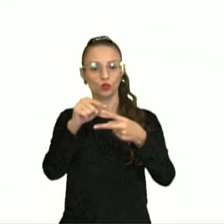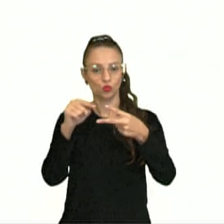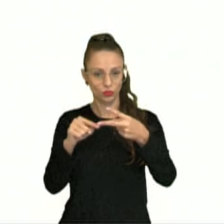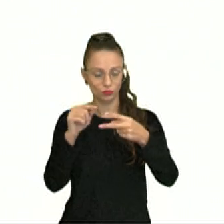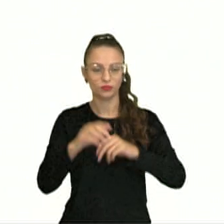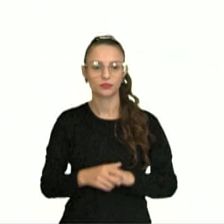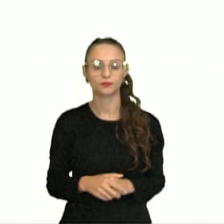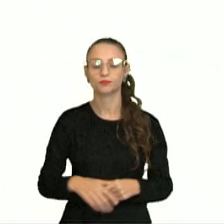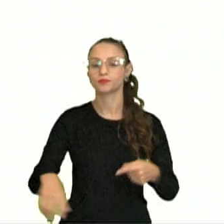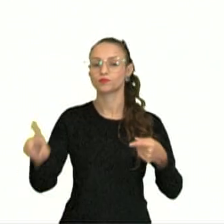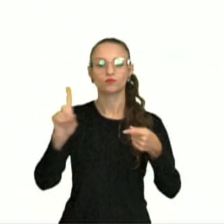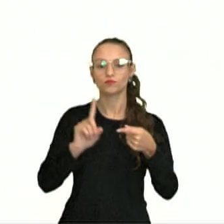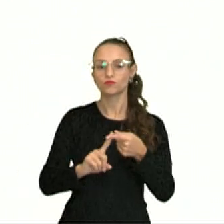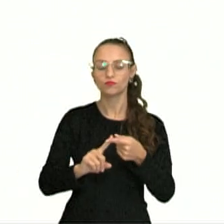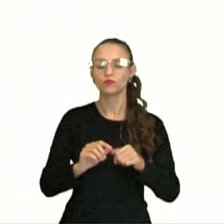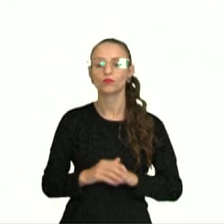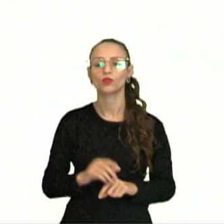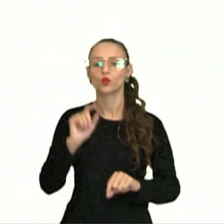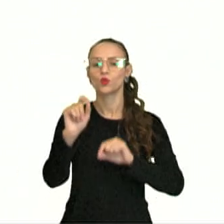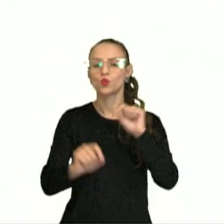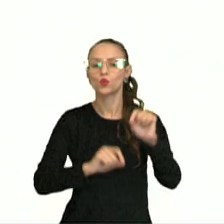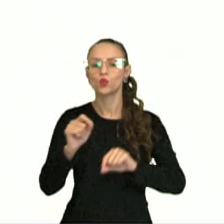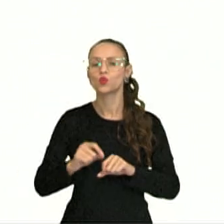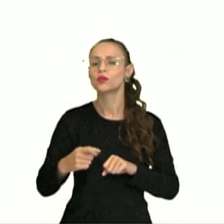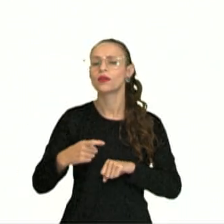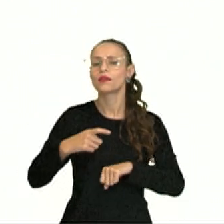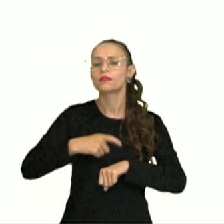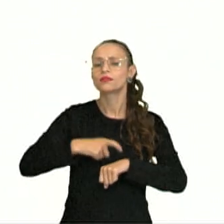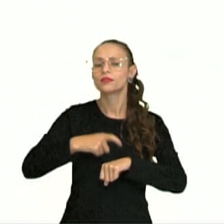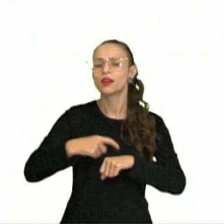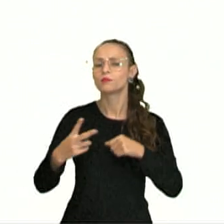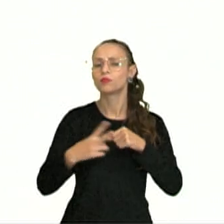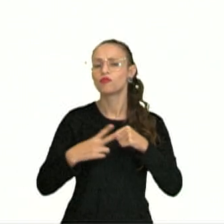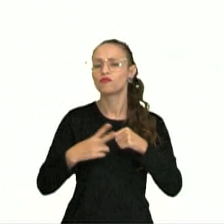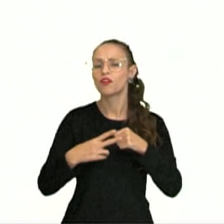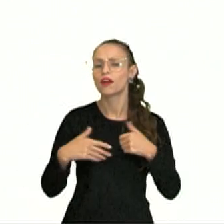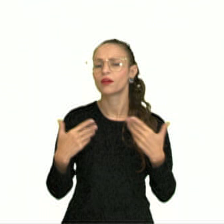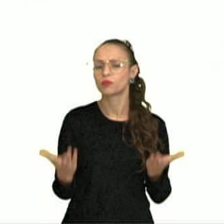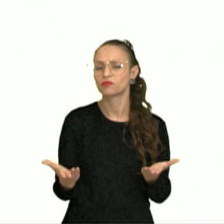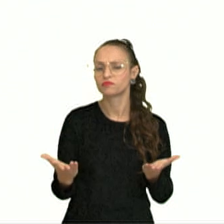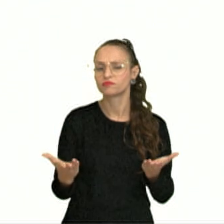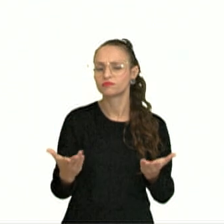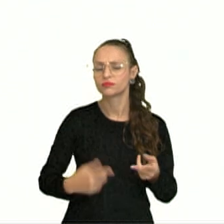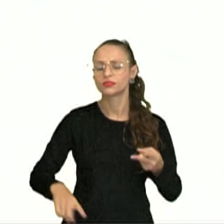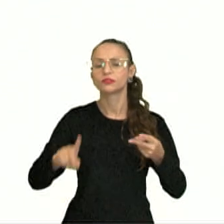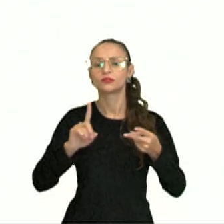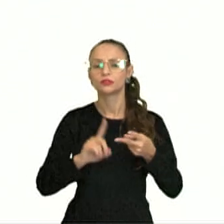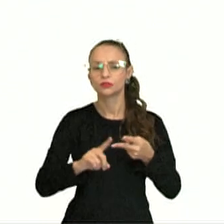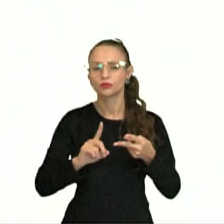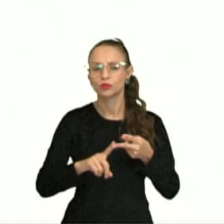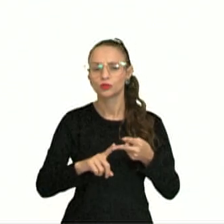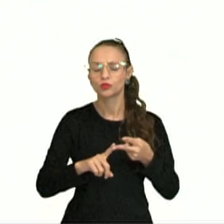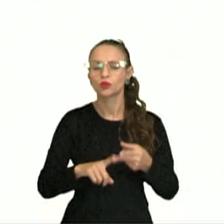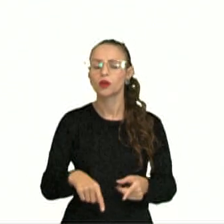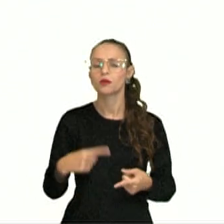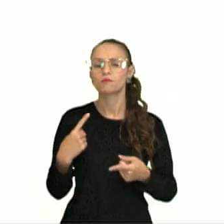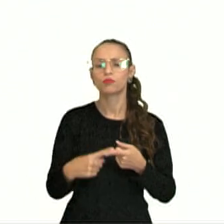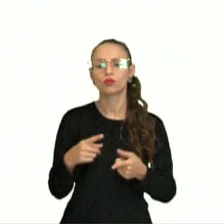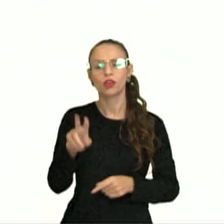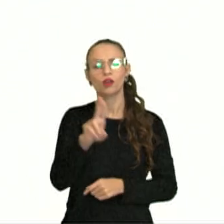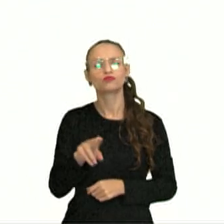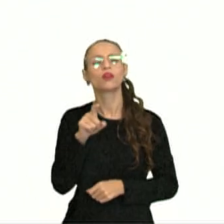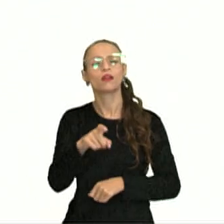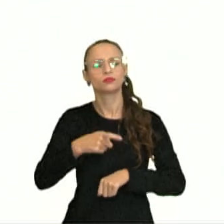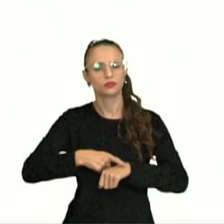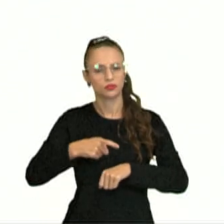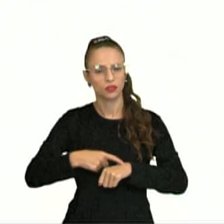mim. Primeiro, qual foi o tempo verbal utilizado no título da notícia? Segundo, por que foi utilizado